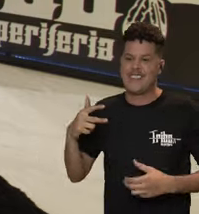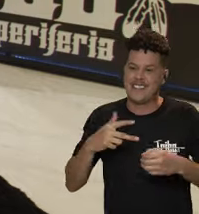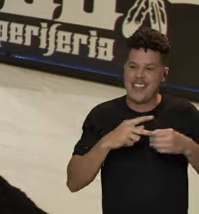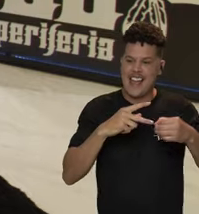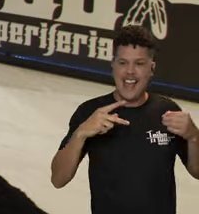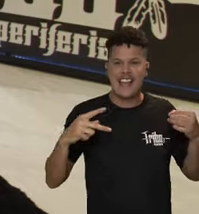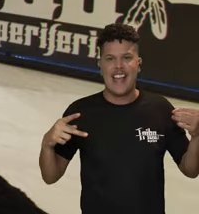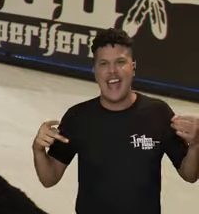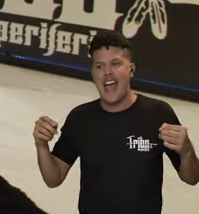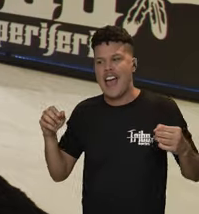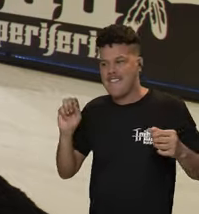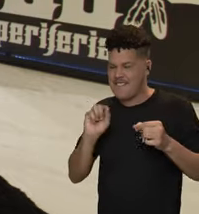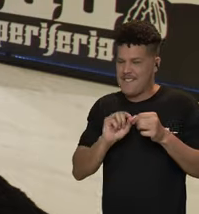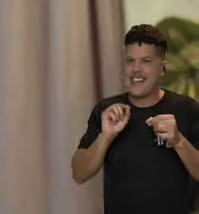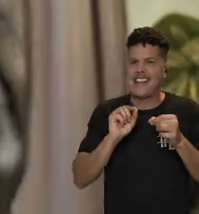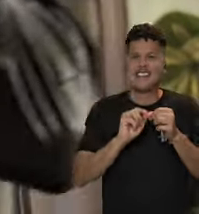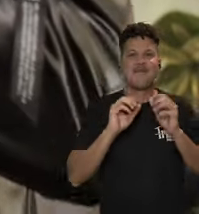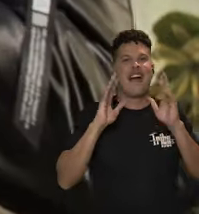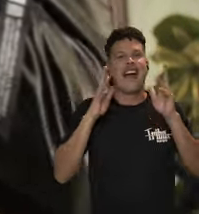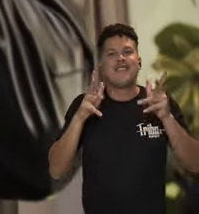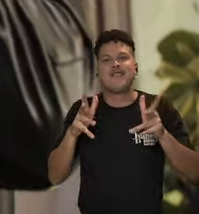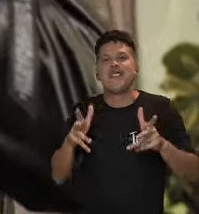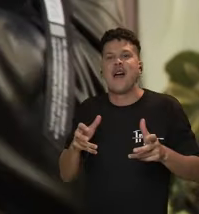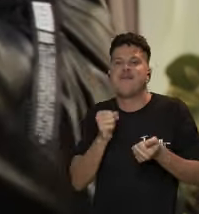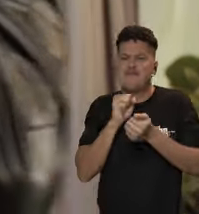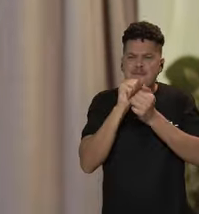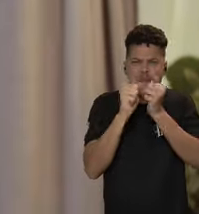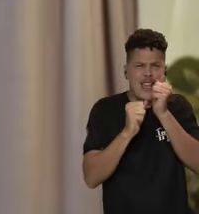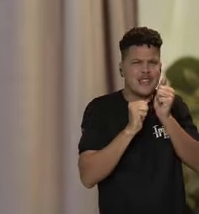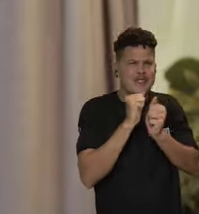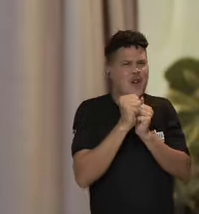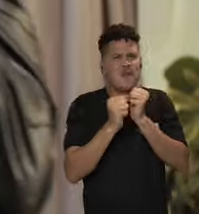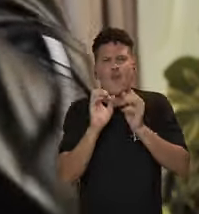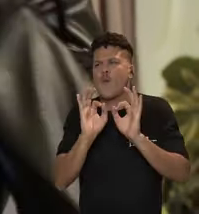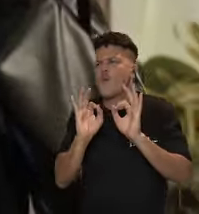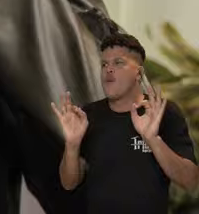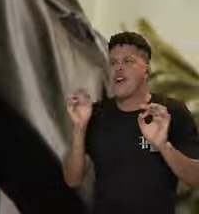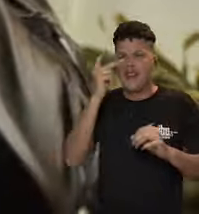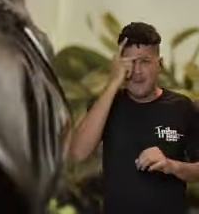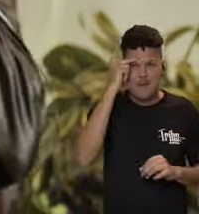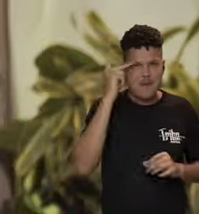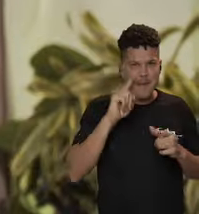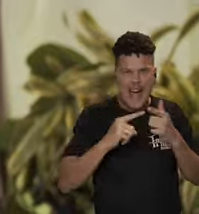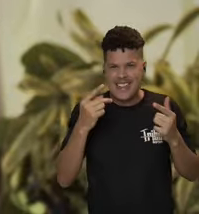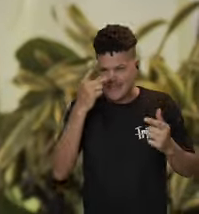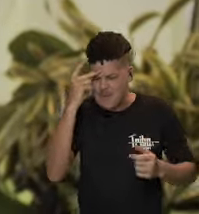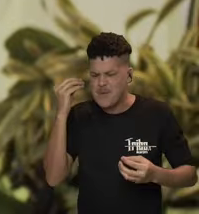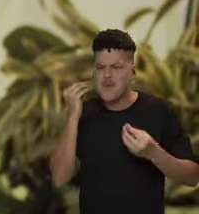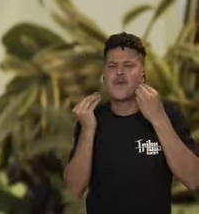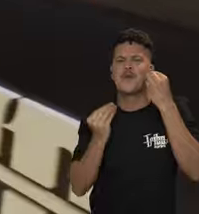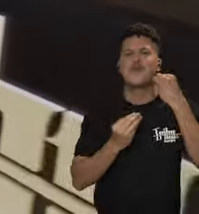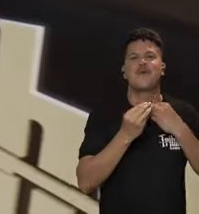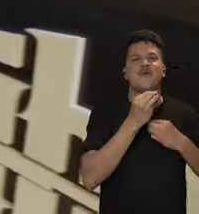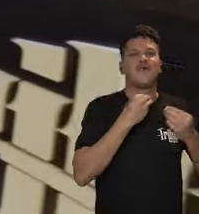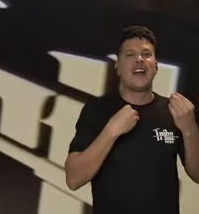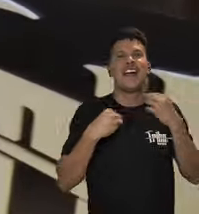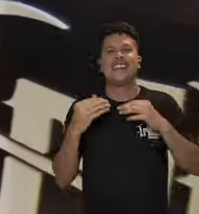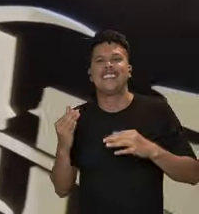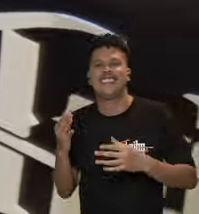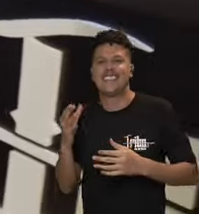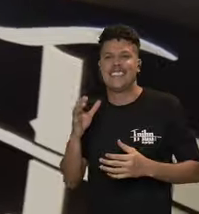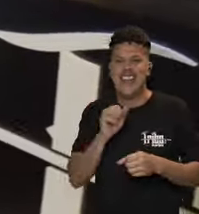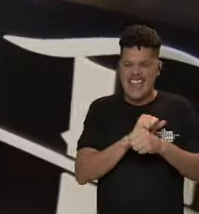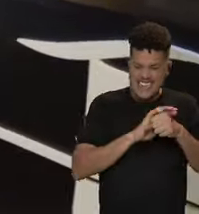na madrugada. Foi, beijou ninguém, mas tá tudo é beijado. Só cheia de ódio, mas toda